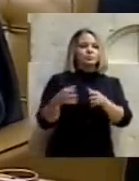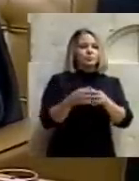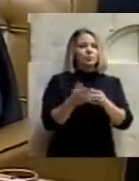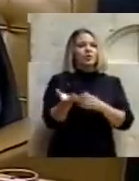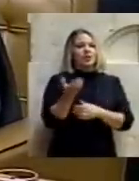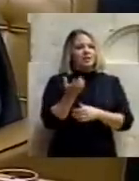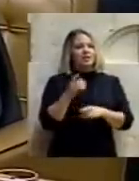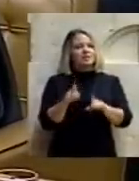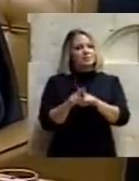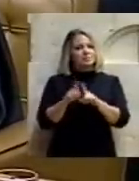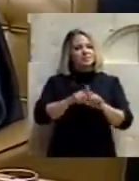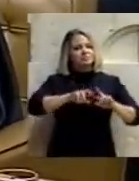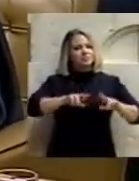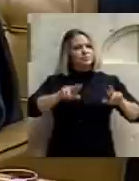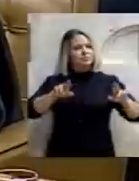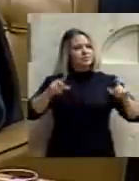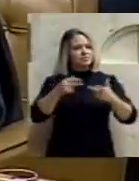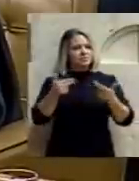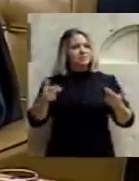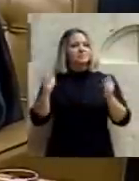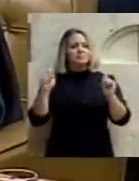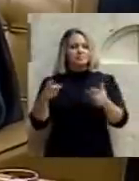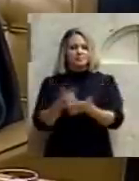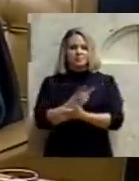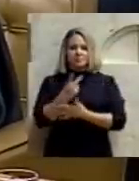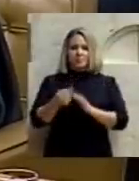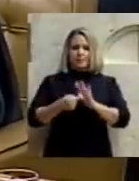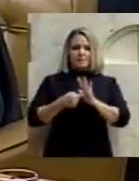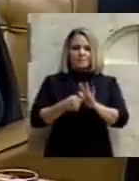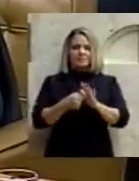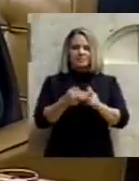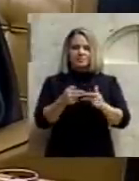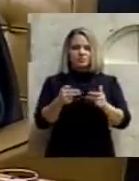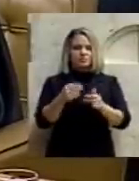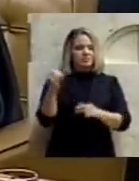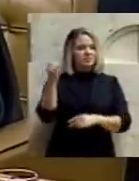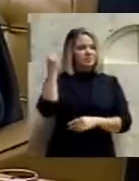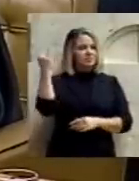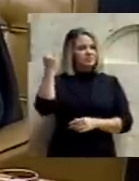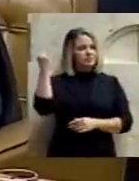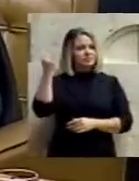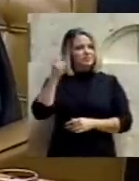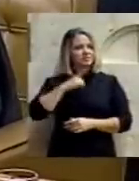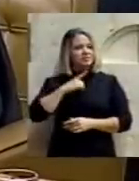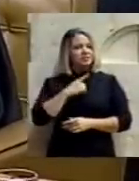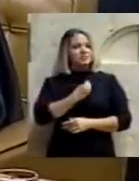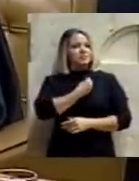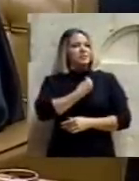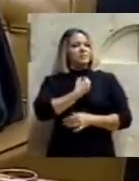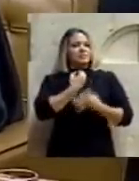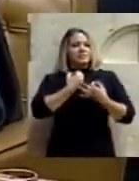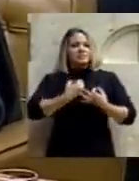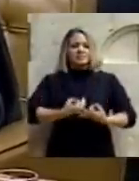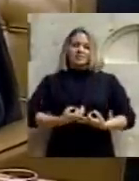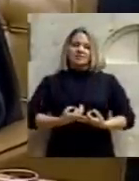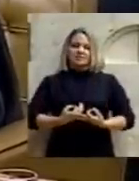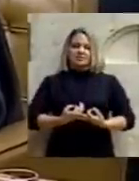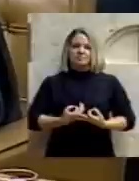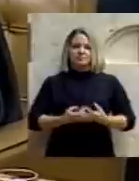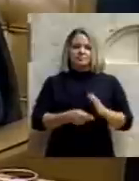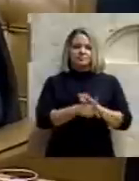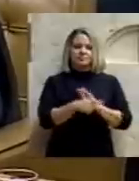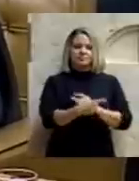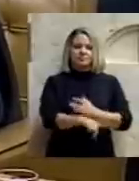quer elejam eventuais algozes para encobrir desmandos movidos por desvario e insensatez